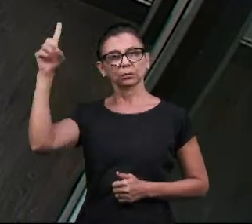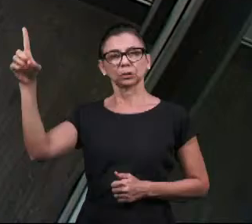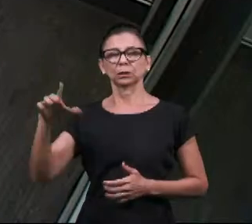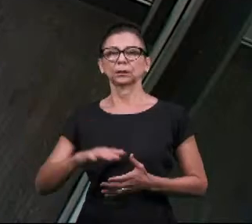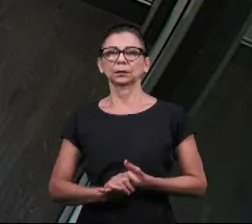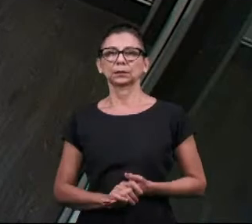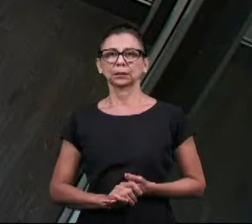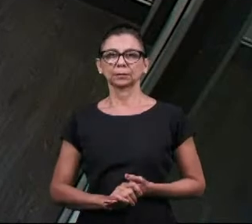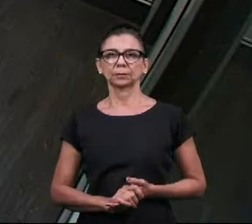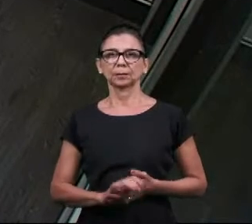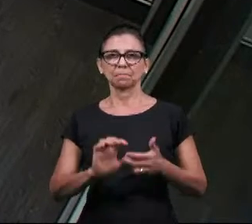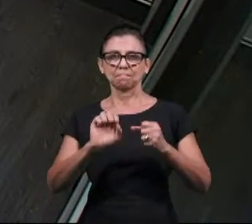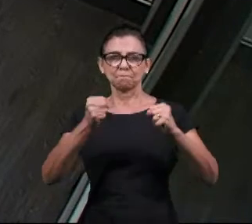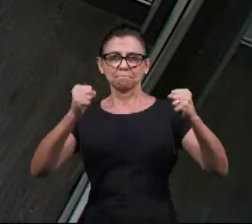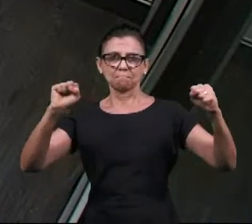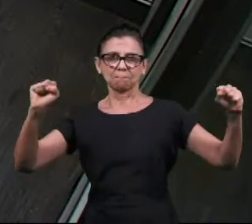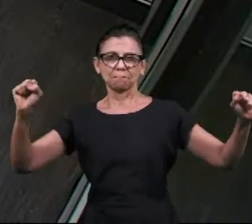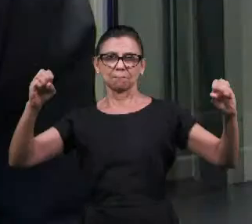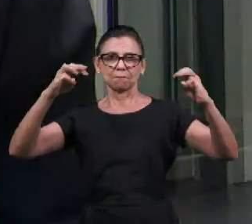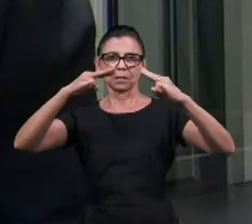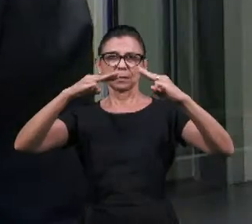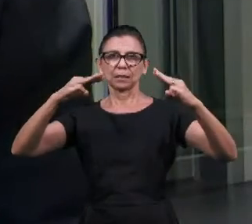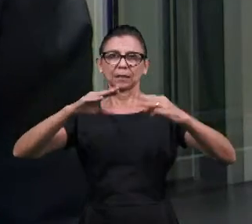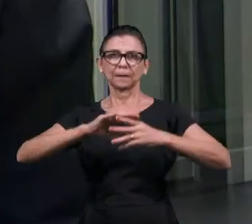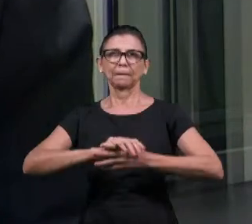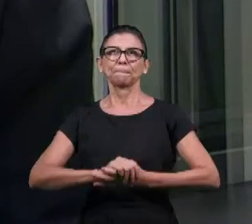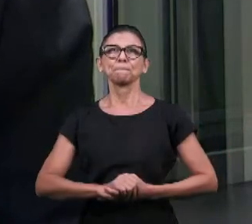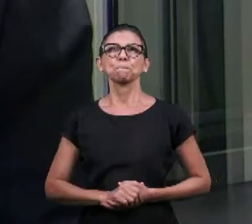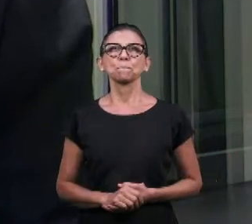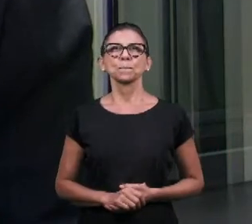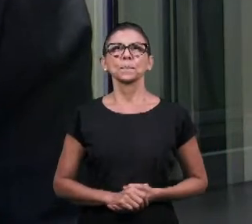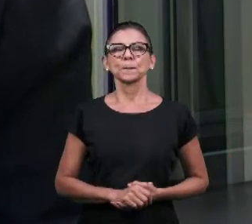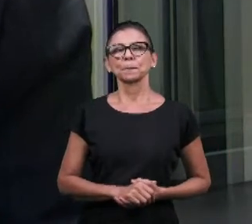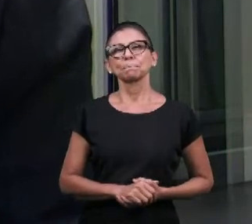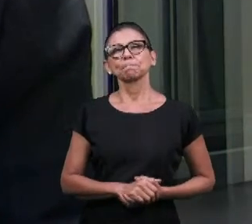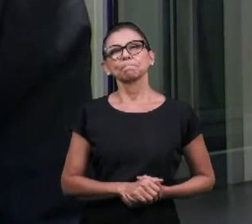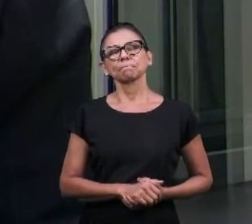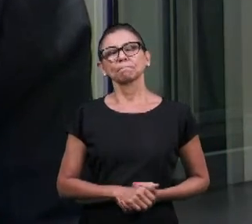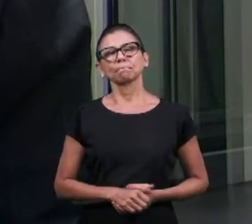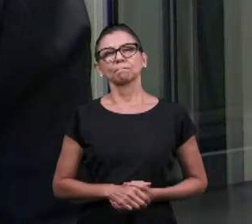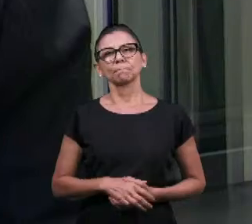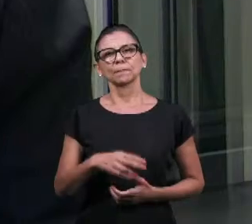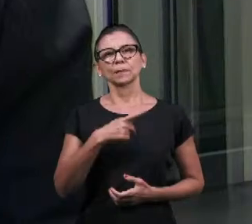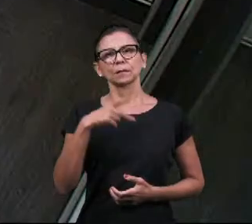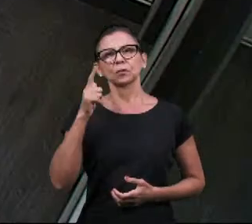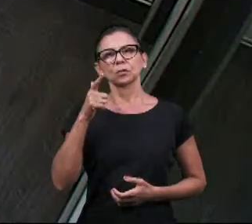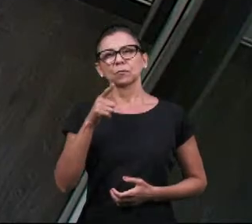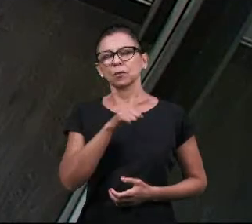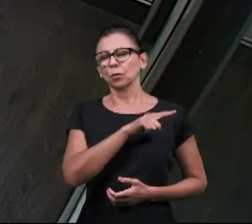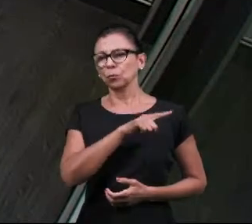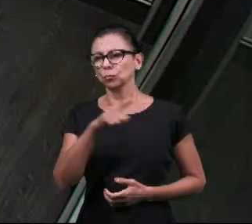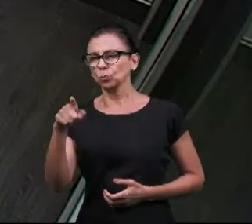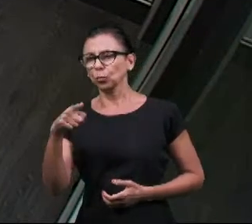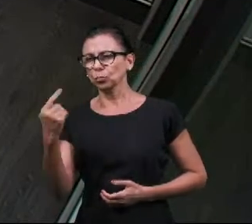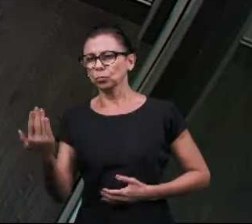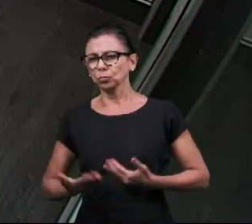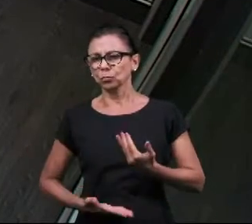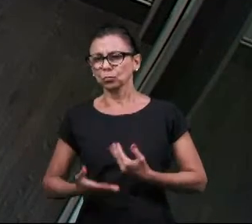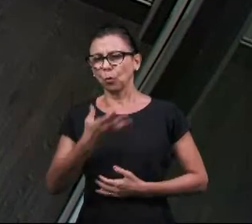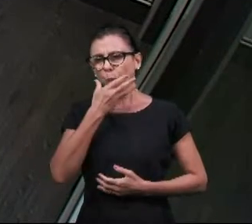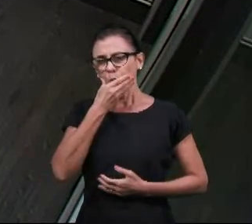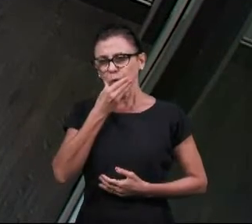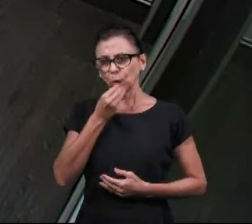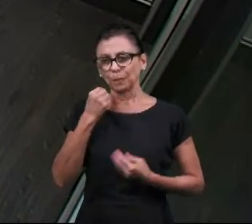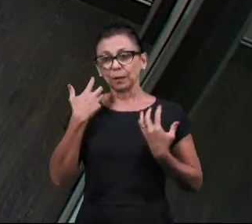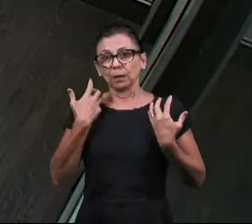daquela. E a palavra de Gedeuti foi, os homens estão exaustos. Eu conheço o Manaim ali de Terra Vermelha, um Manaim grande, enorme,